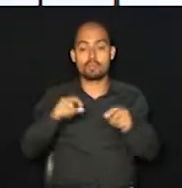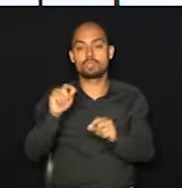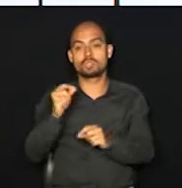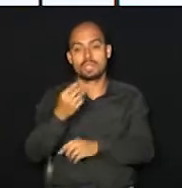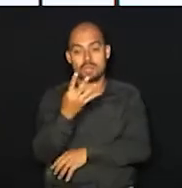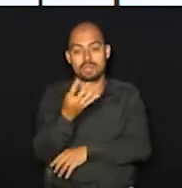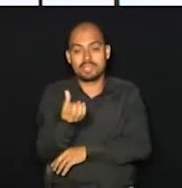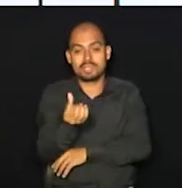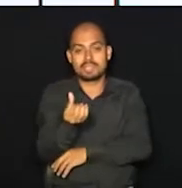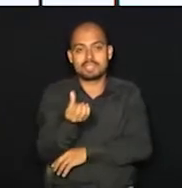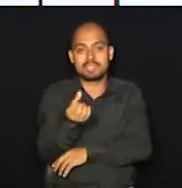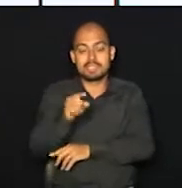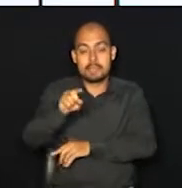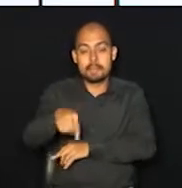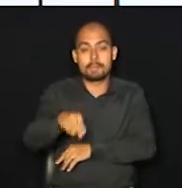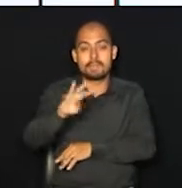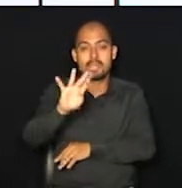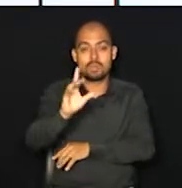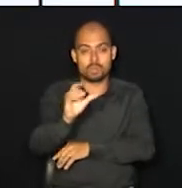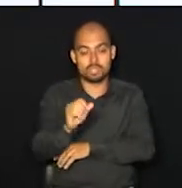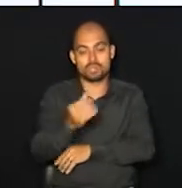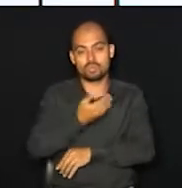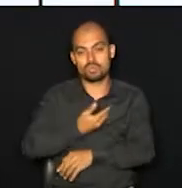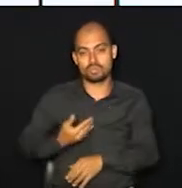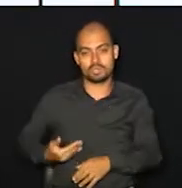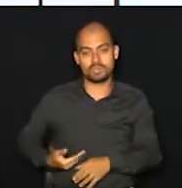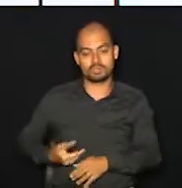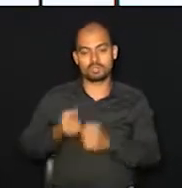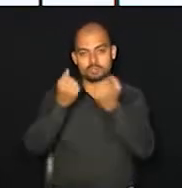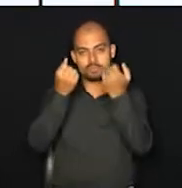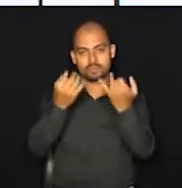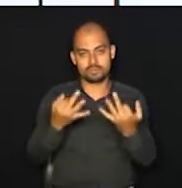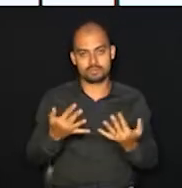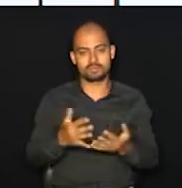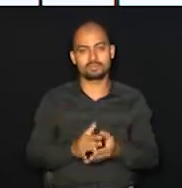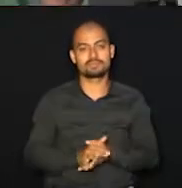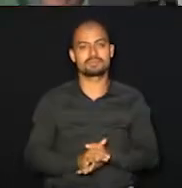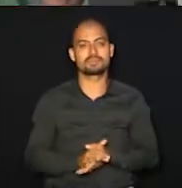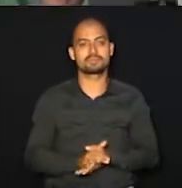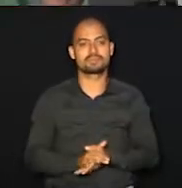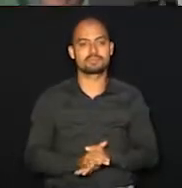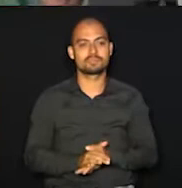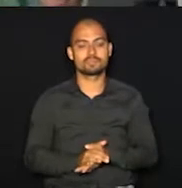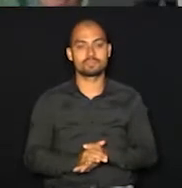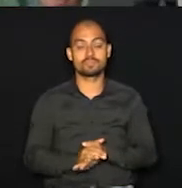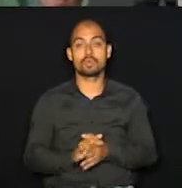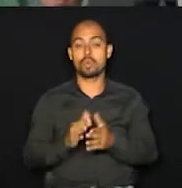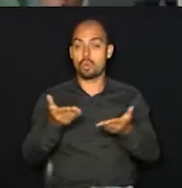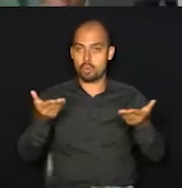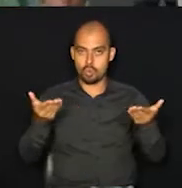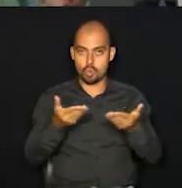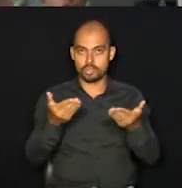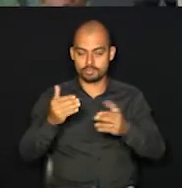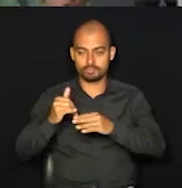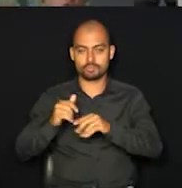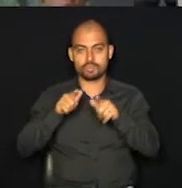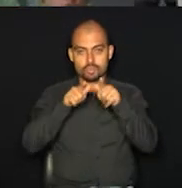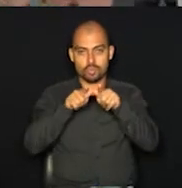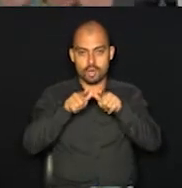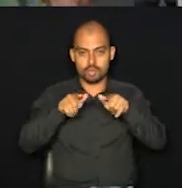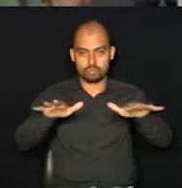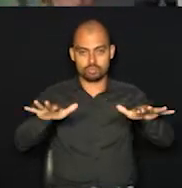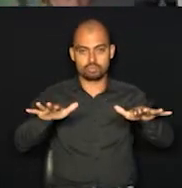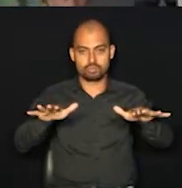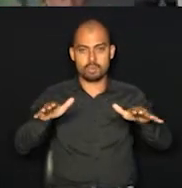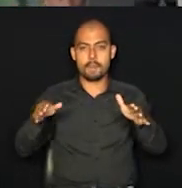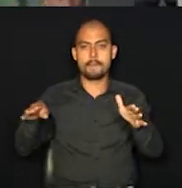46 milhões de doses e o governador falou sobre isso. Nós recebemos hoje no Aeroporto Internacional de